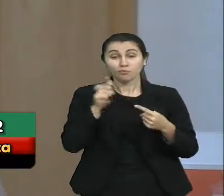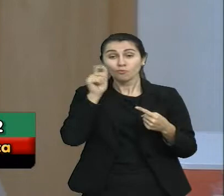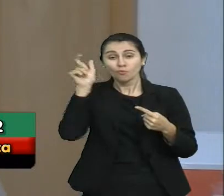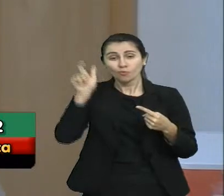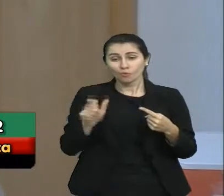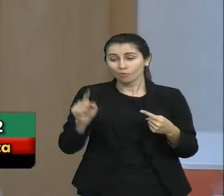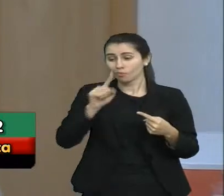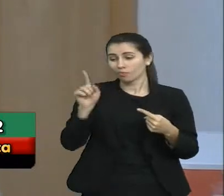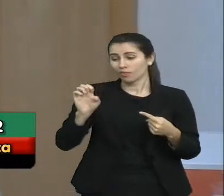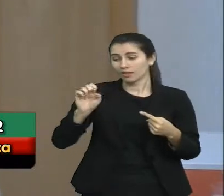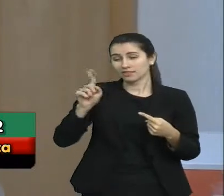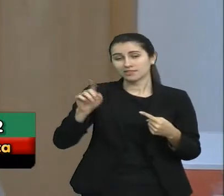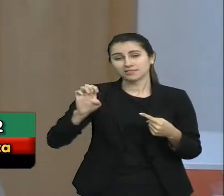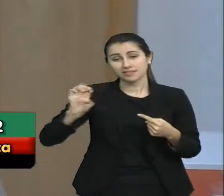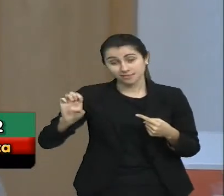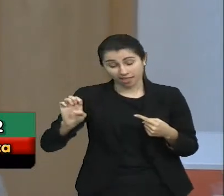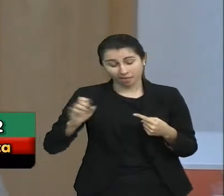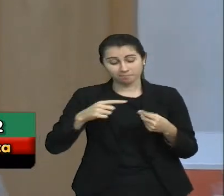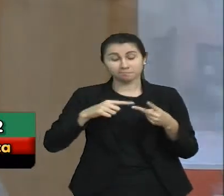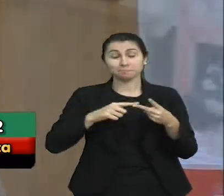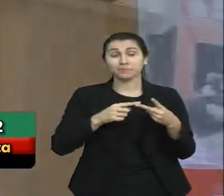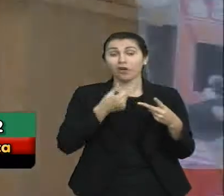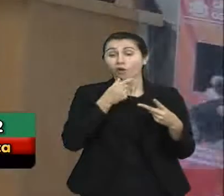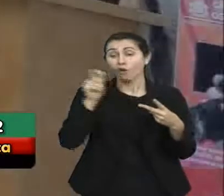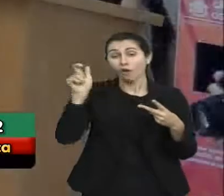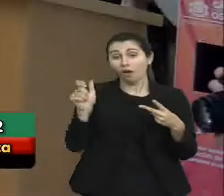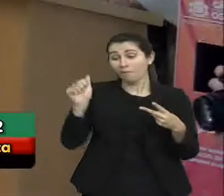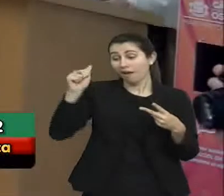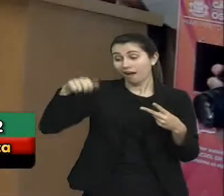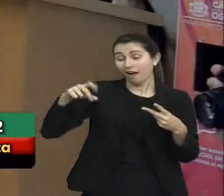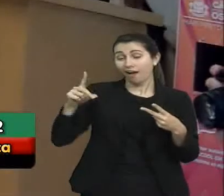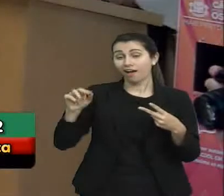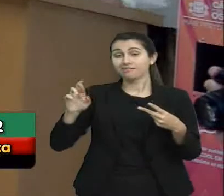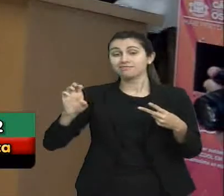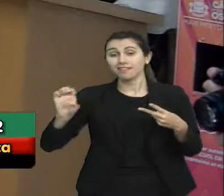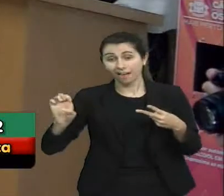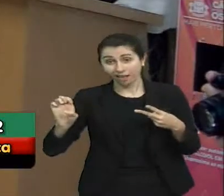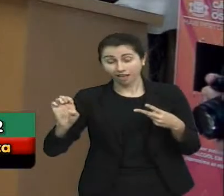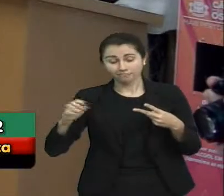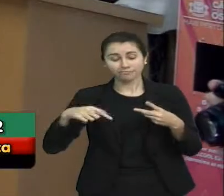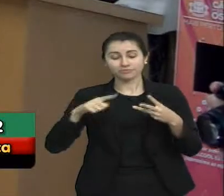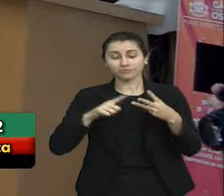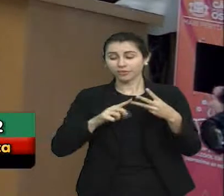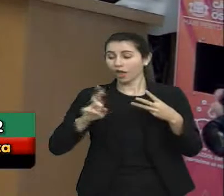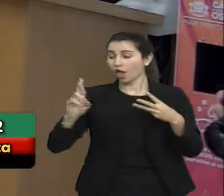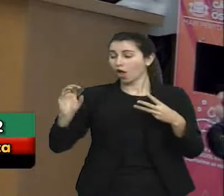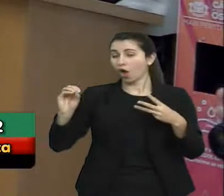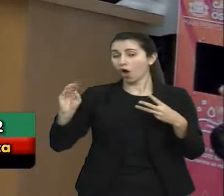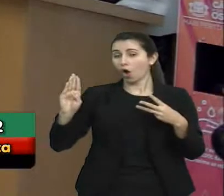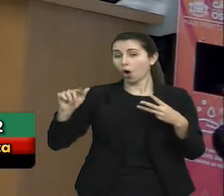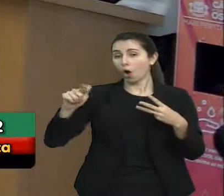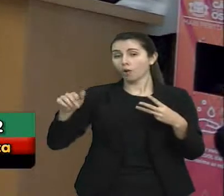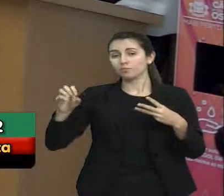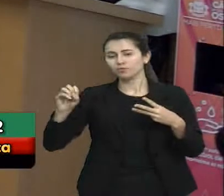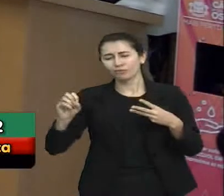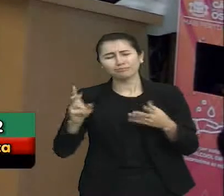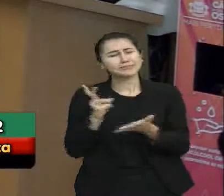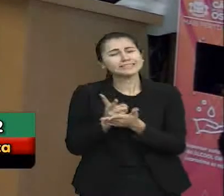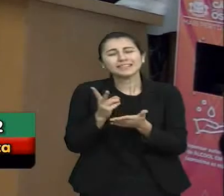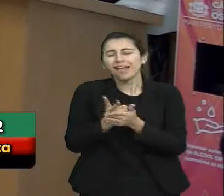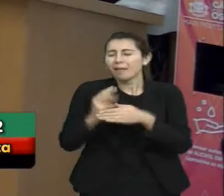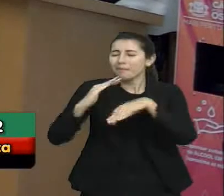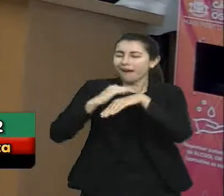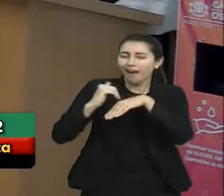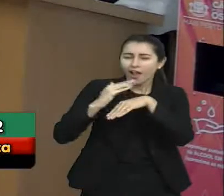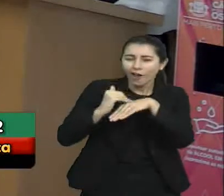nos acolhe tão bem, o André, o Max aqui e o Robson Cotait, que sempre nos acolhe e nos deixa à vontade para